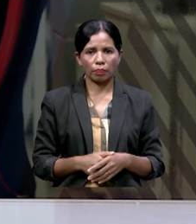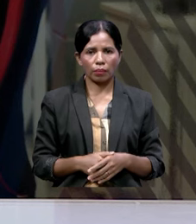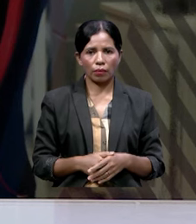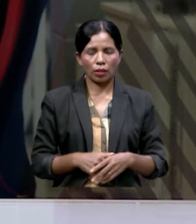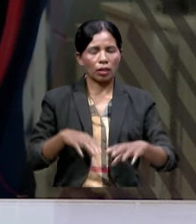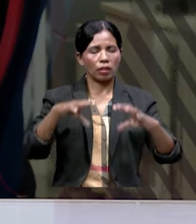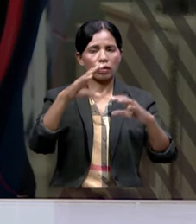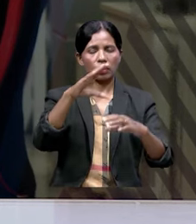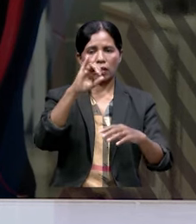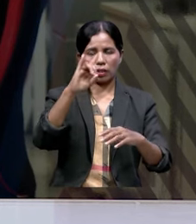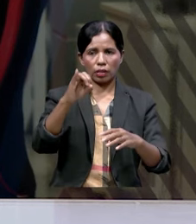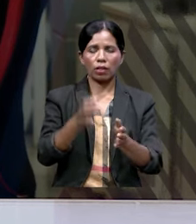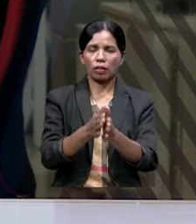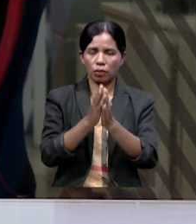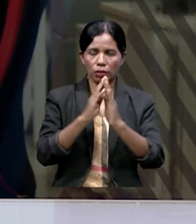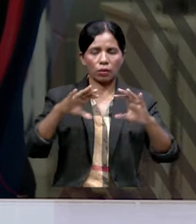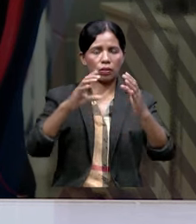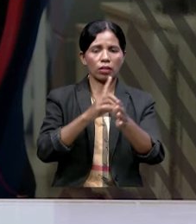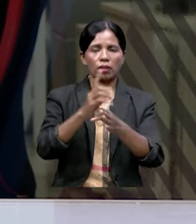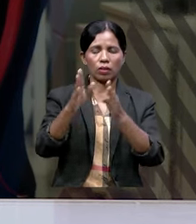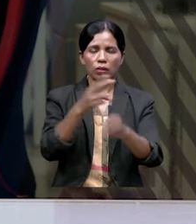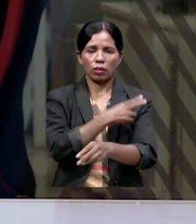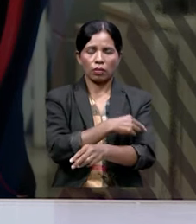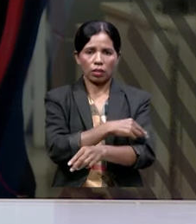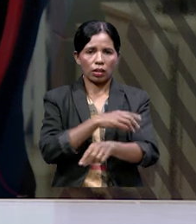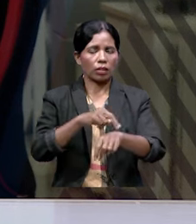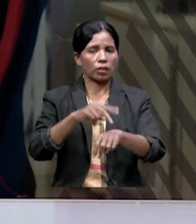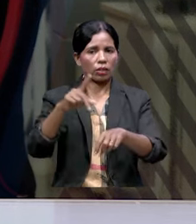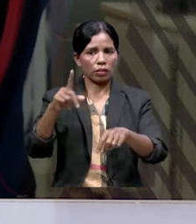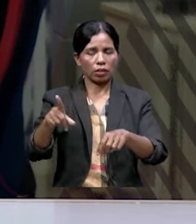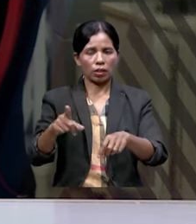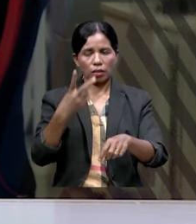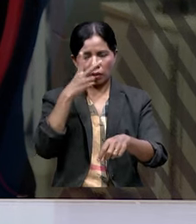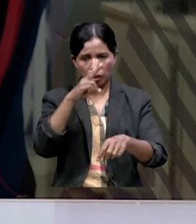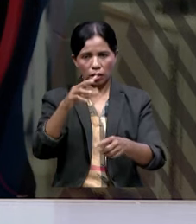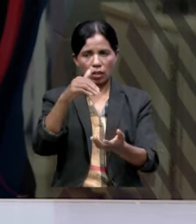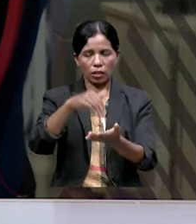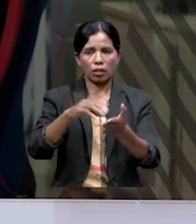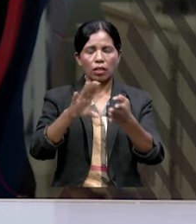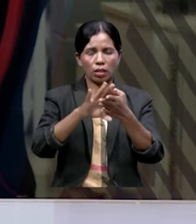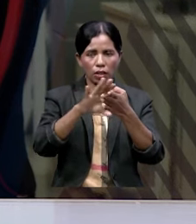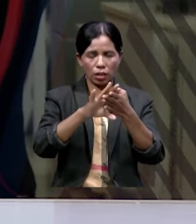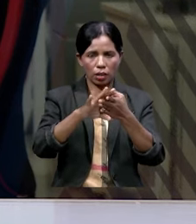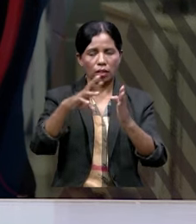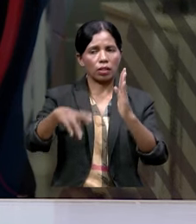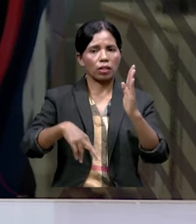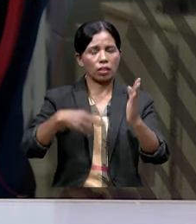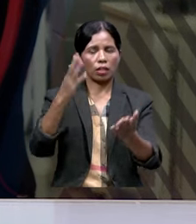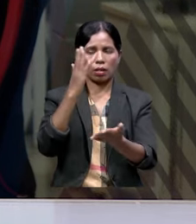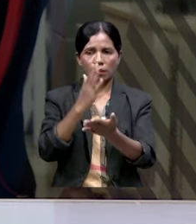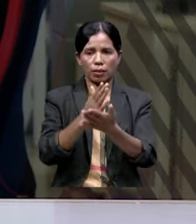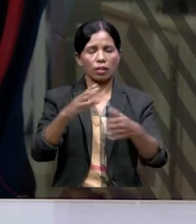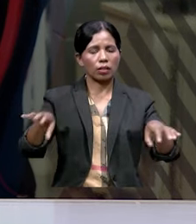Conselho de imprensa russo, o Conselho Diretivo Hospital Nacional, ato revê carta circular, nebe impede